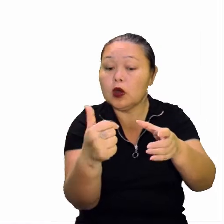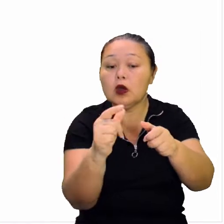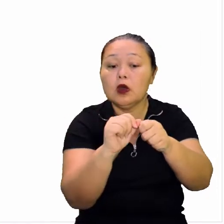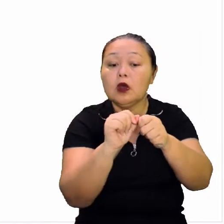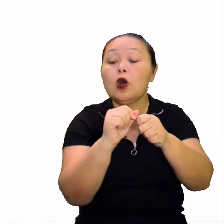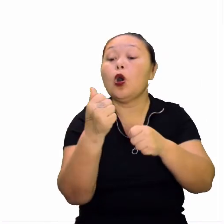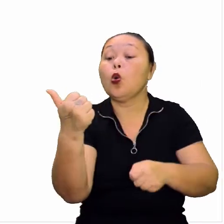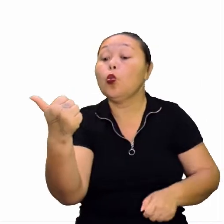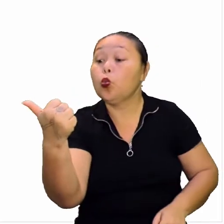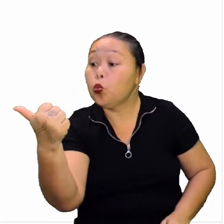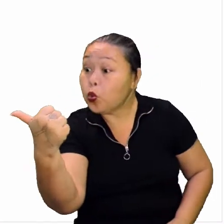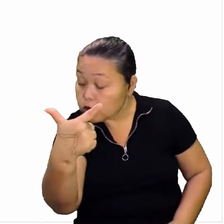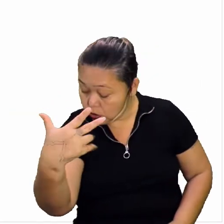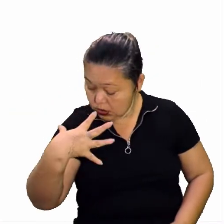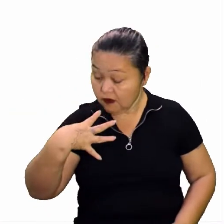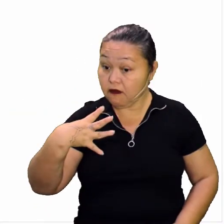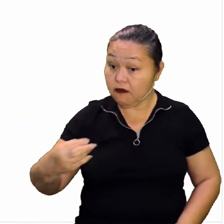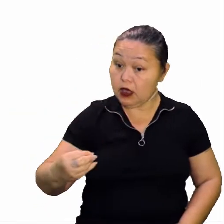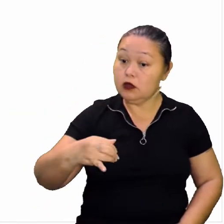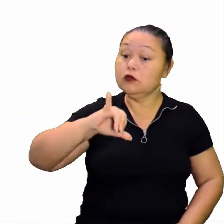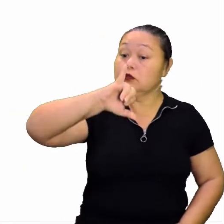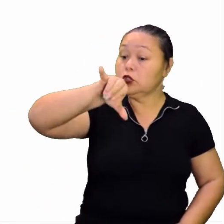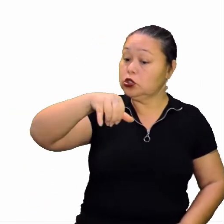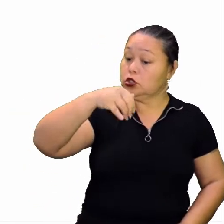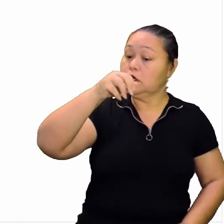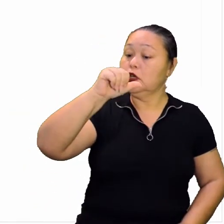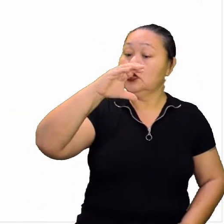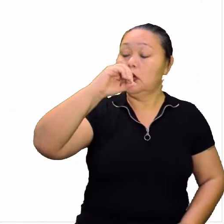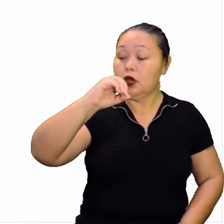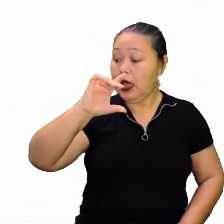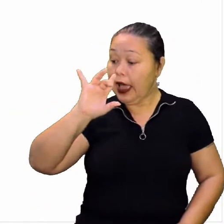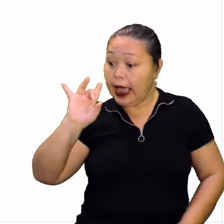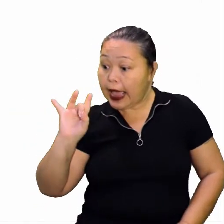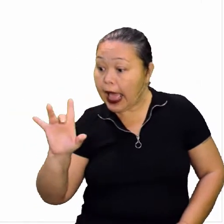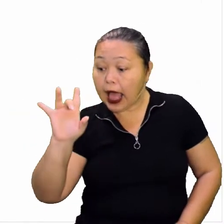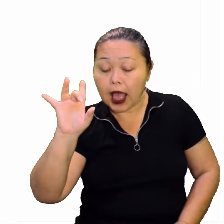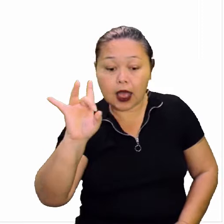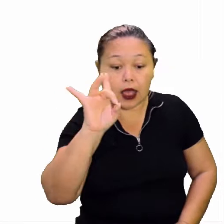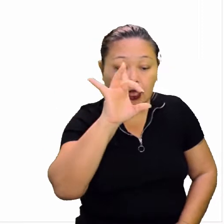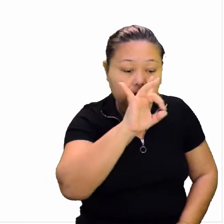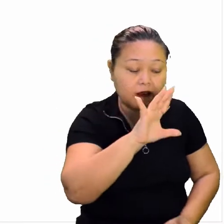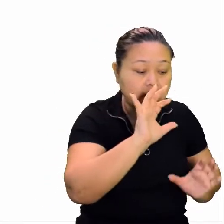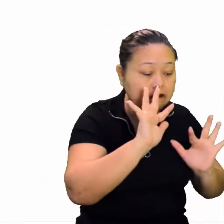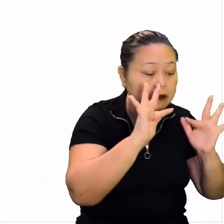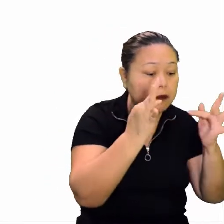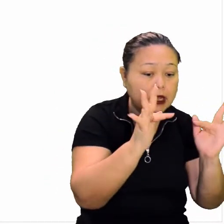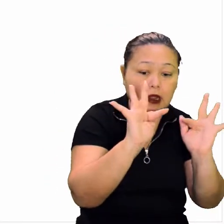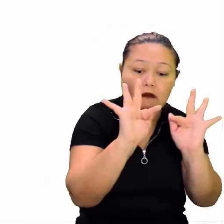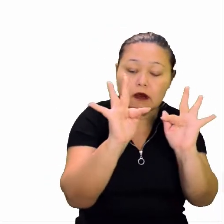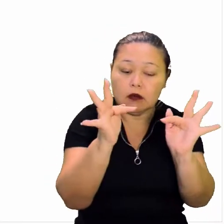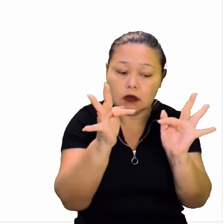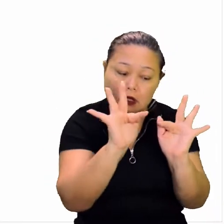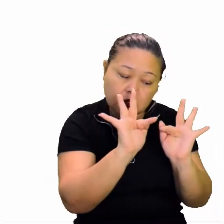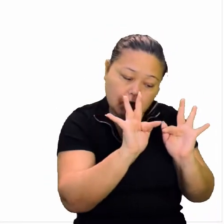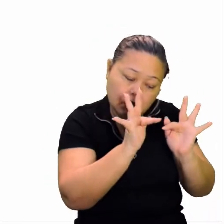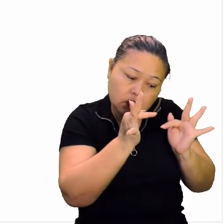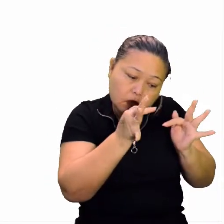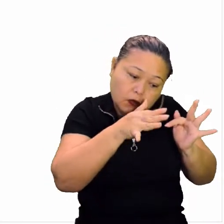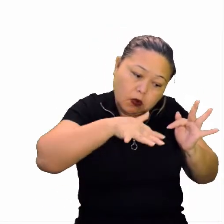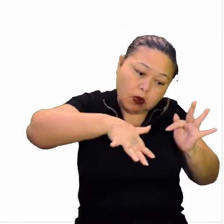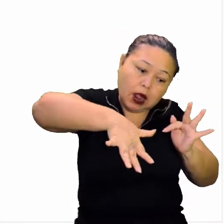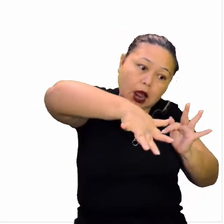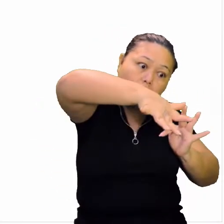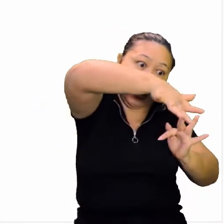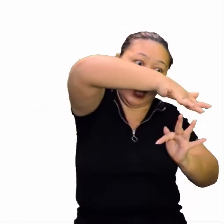12 filhos de Jacó. Cada filho constitui uma família e cada família se tornou uma